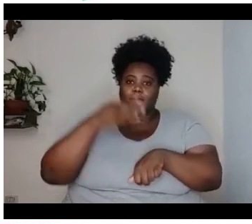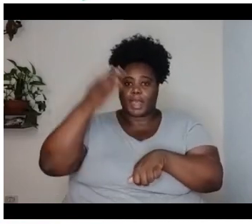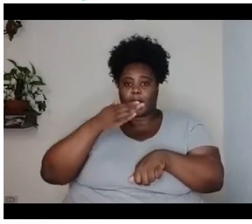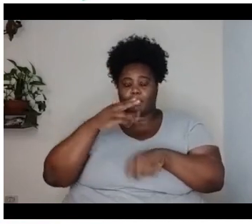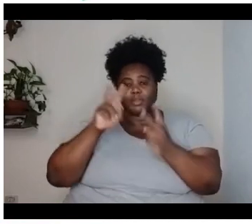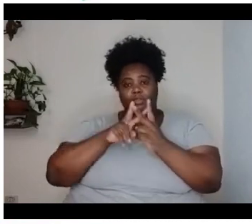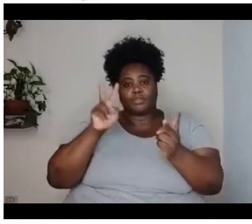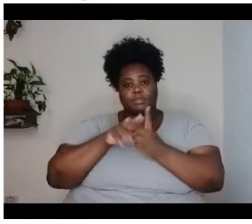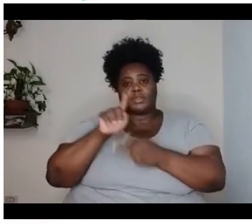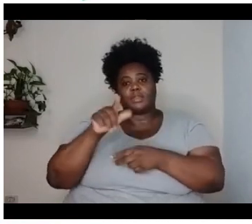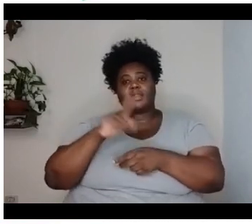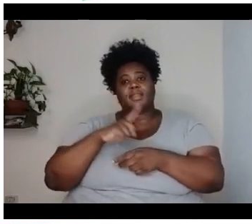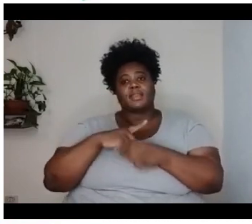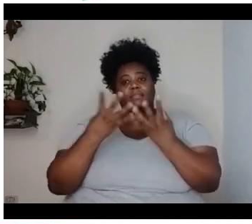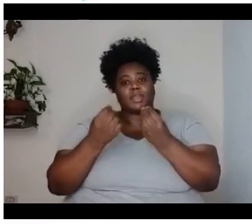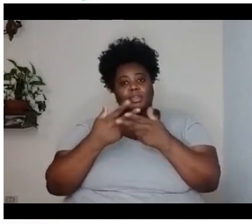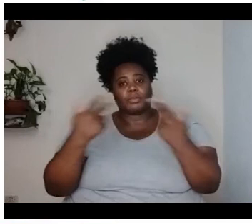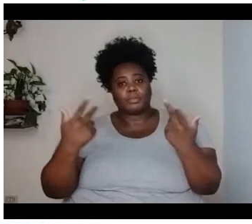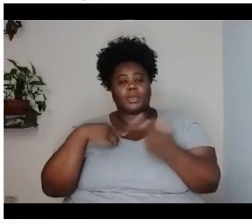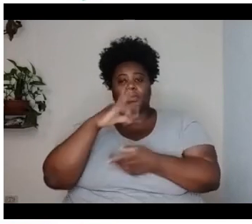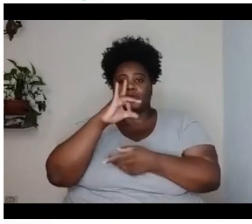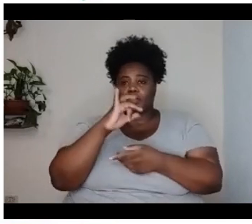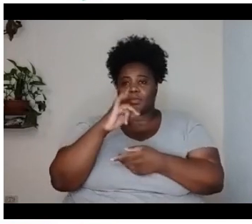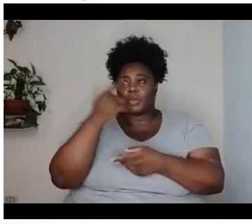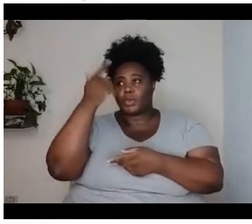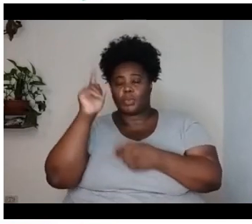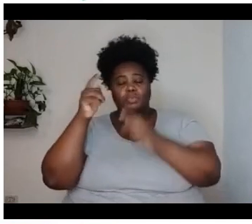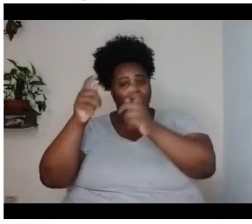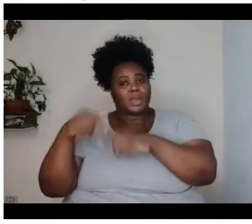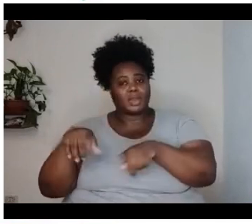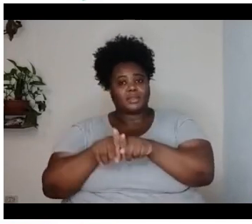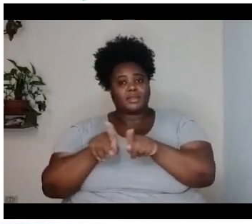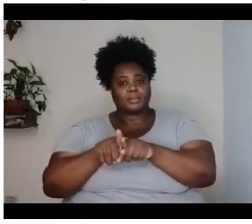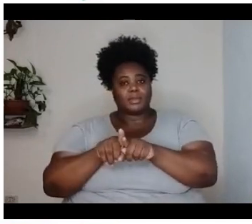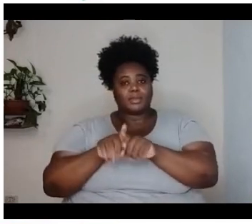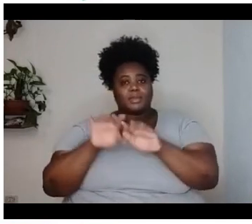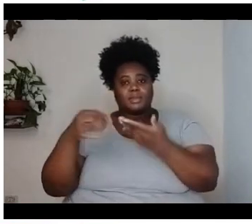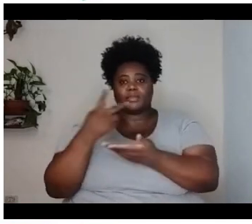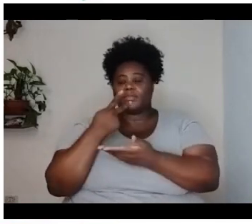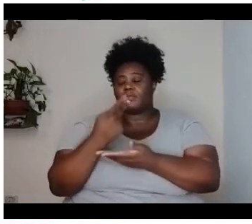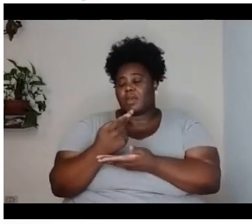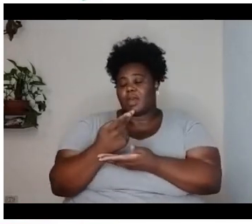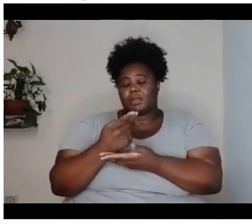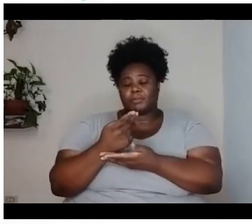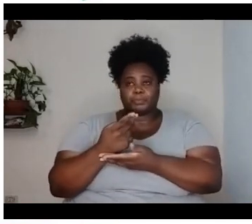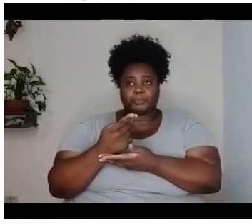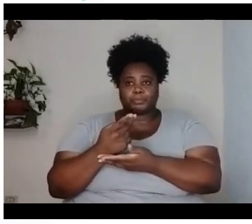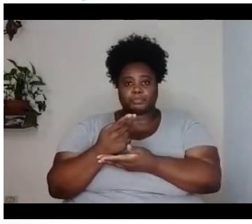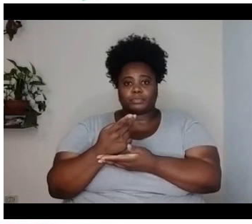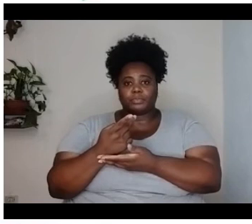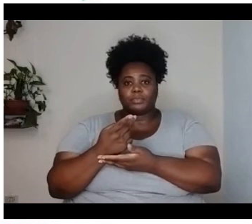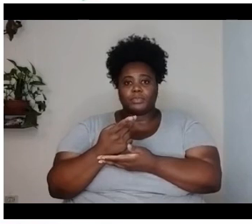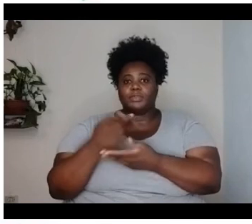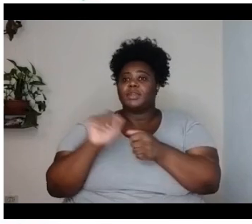você tem feito muita coisa no Instagram e em outras plataformas. Então, talvez te ouvir falar um pouco o que você anda